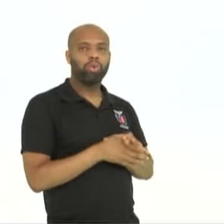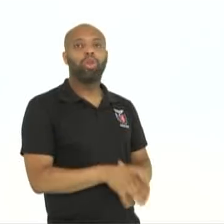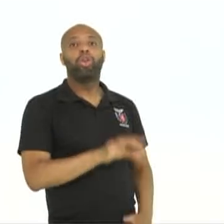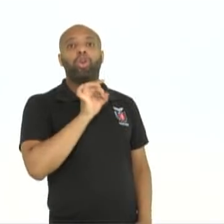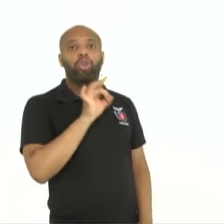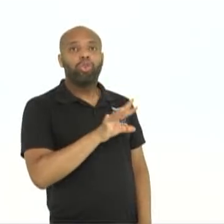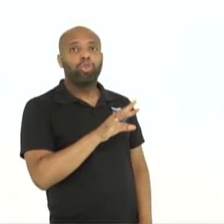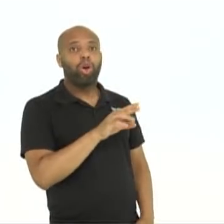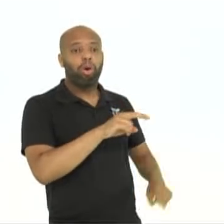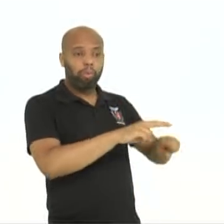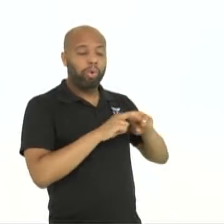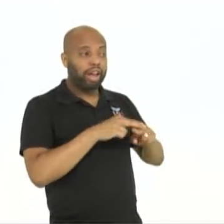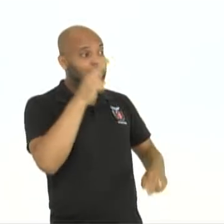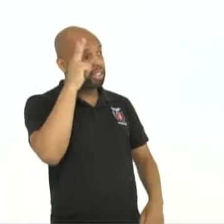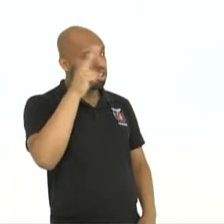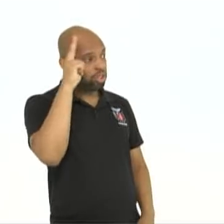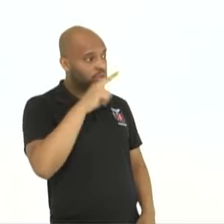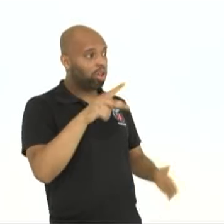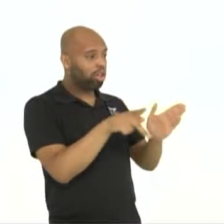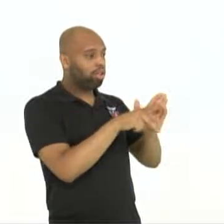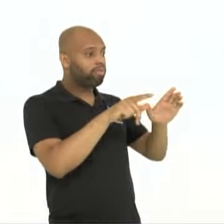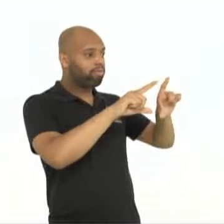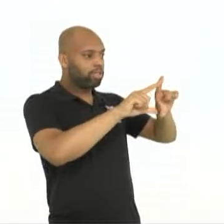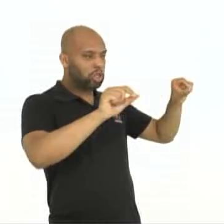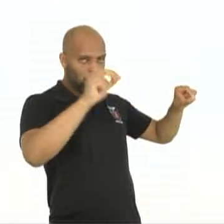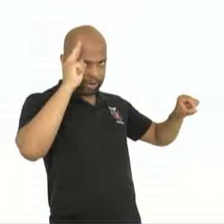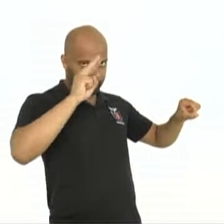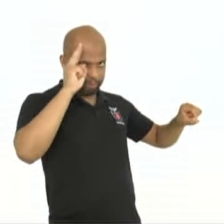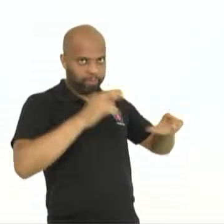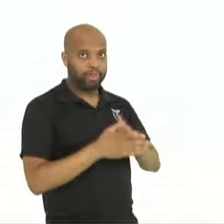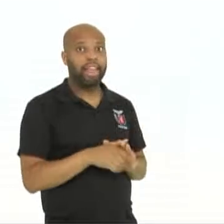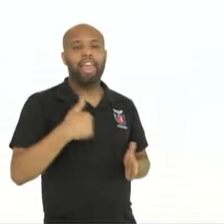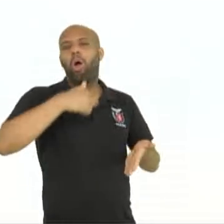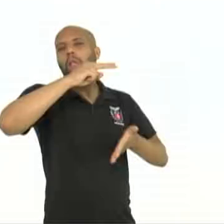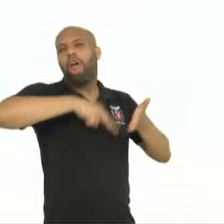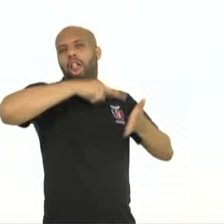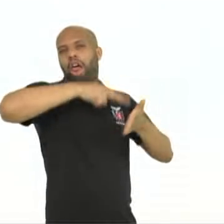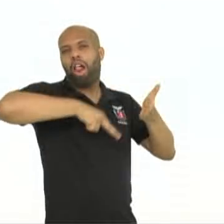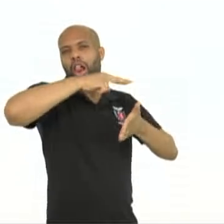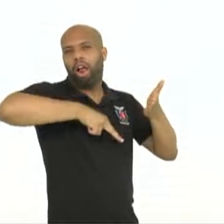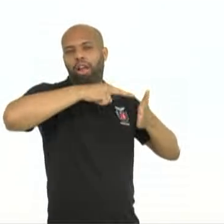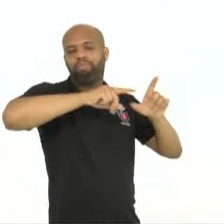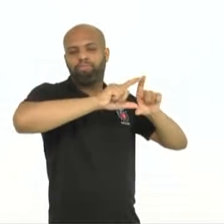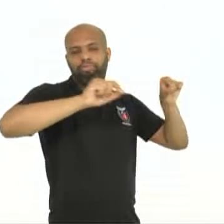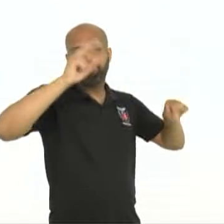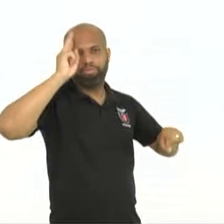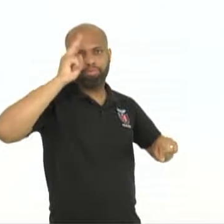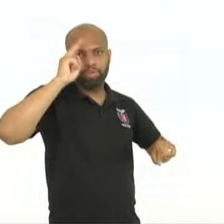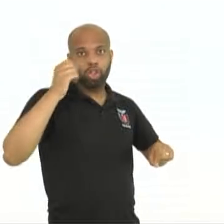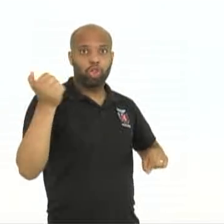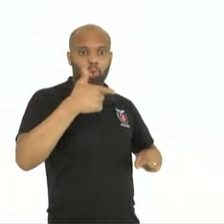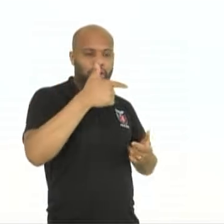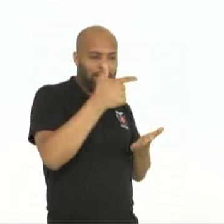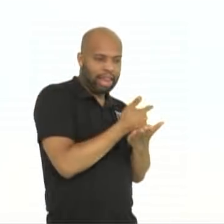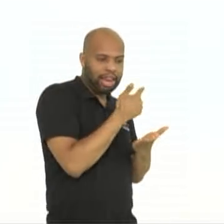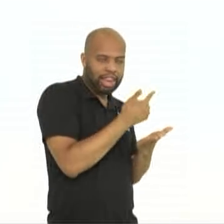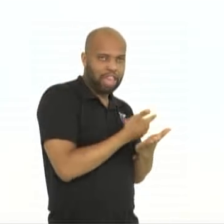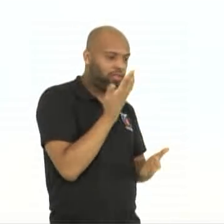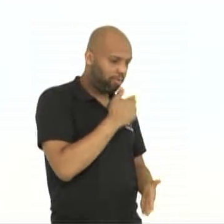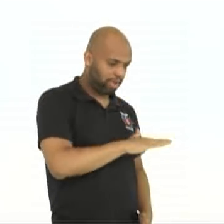ser através das histórias em quadrinhos. Eu lia muito mais quadrinhos do que livros na